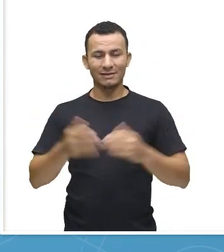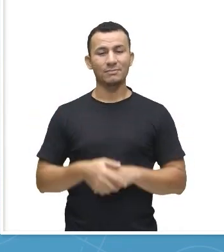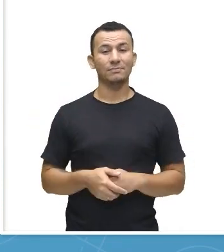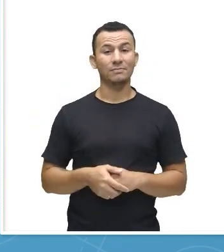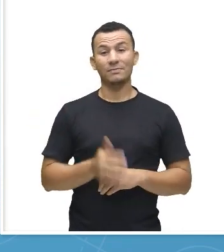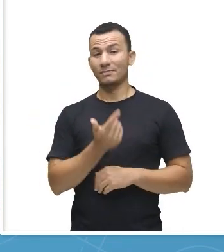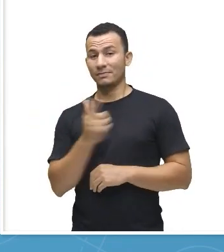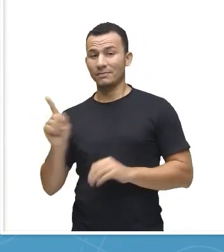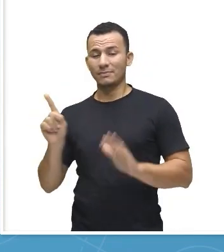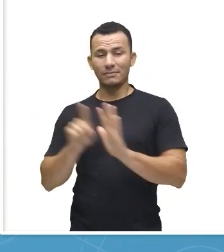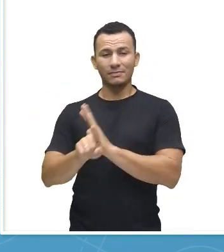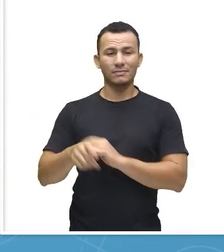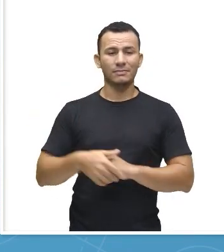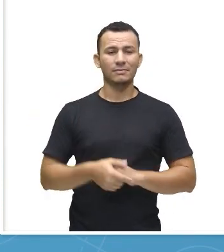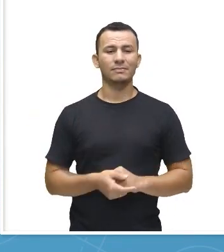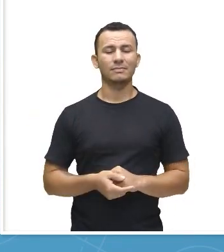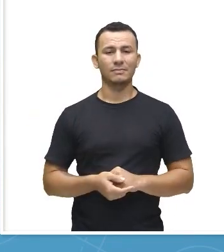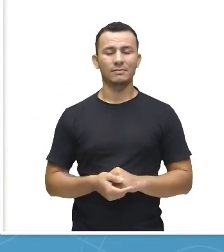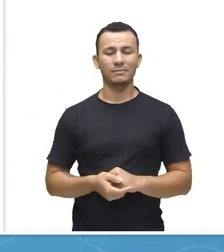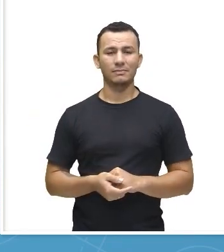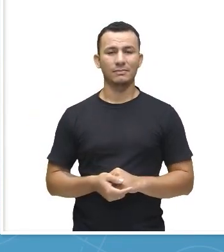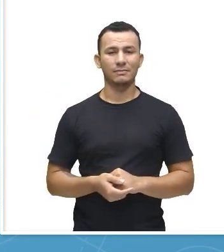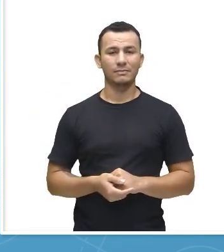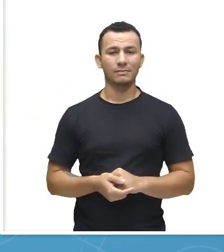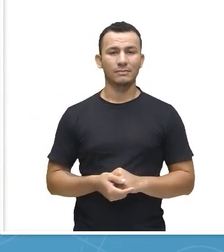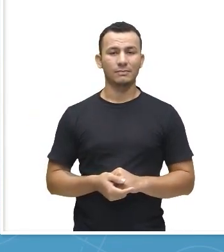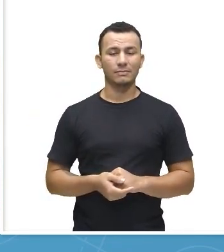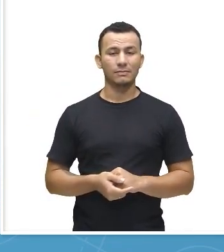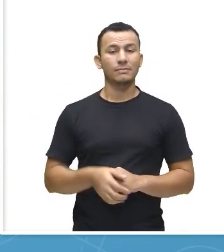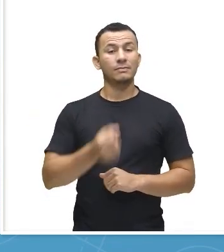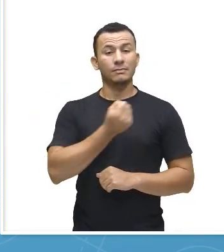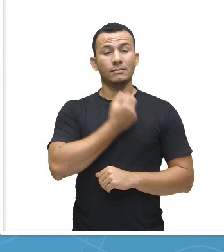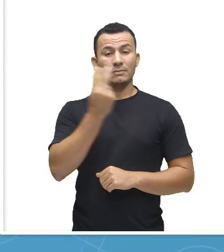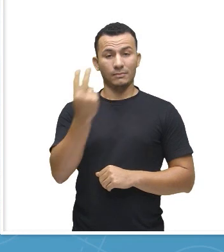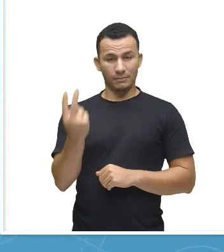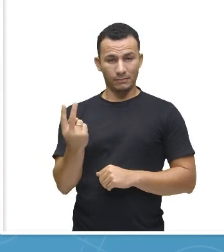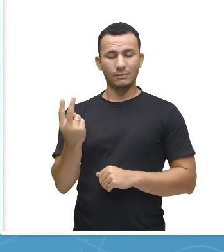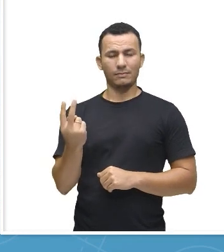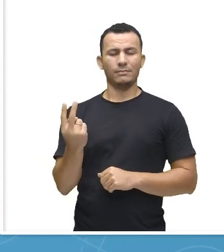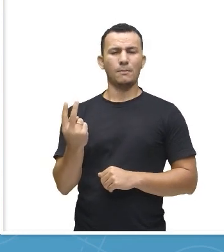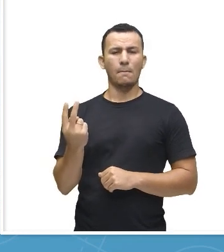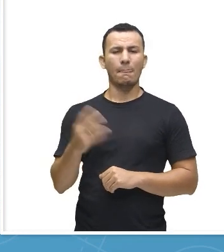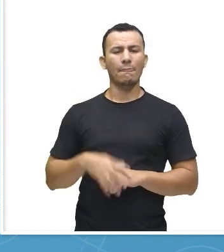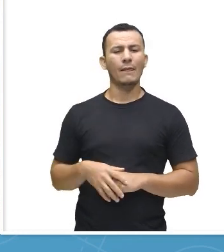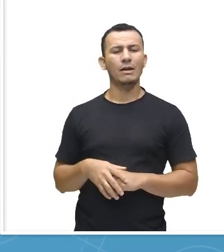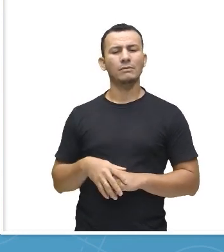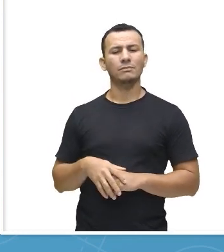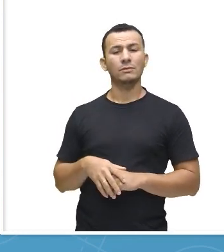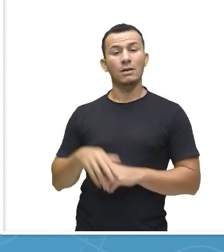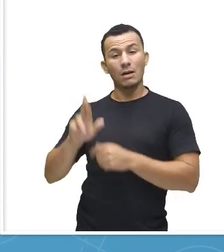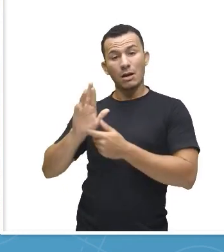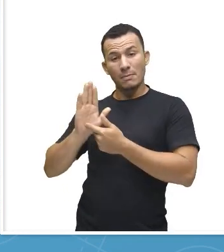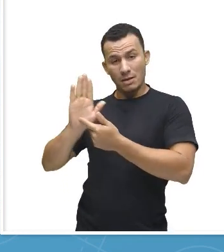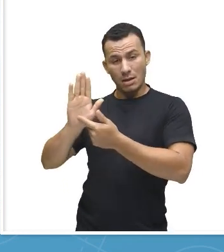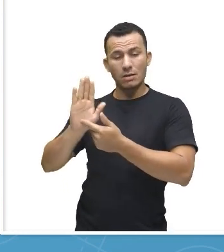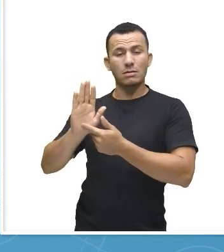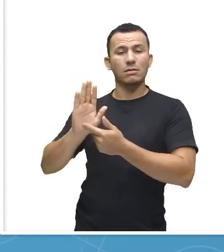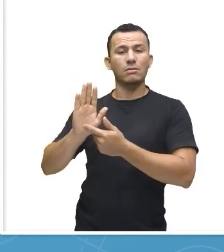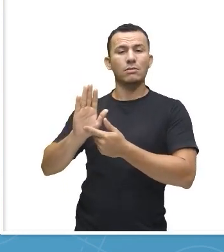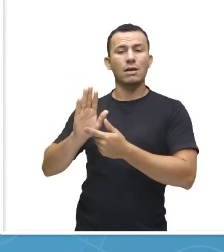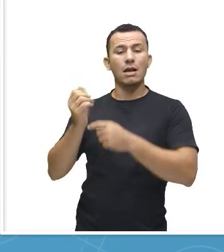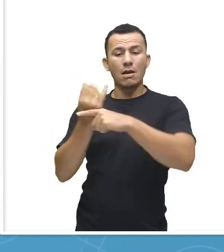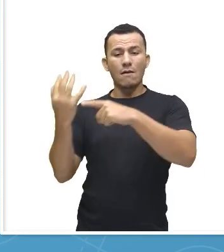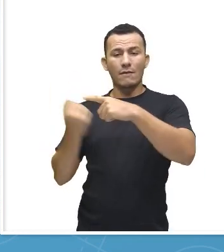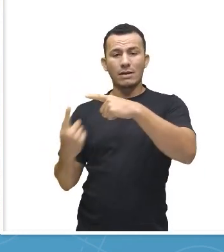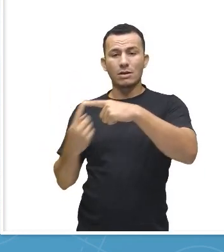mais uma. Acompanhe. Então temos aí a nossa questão número 2, tá? A representação da fração